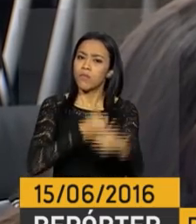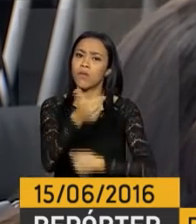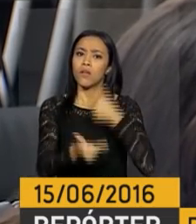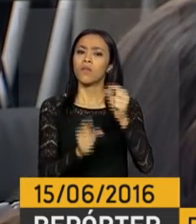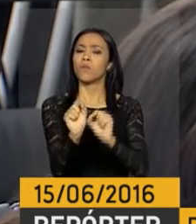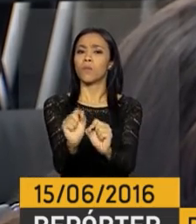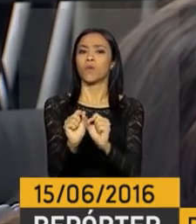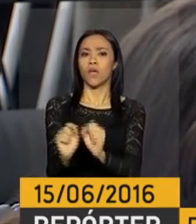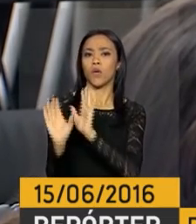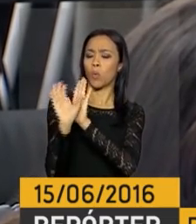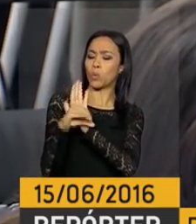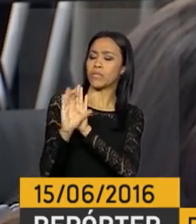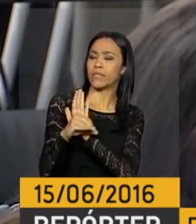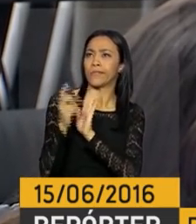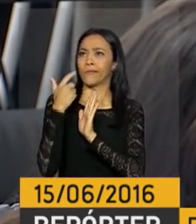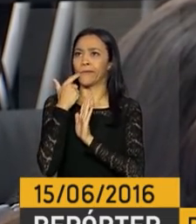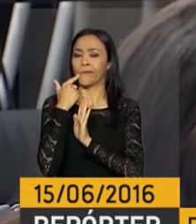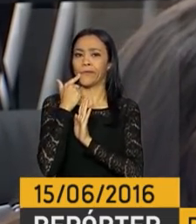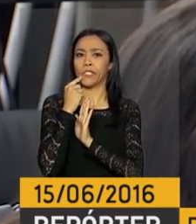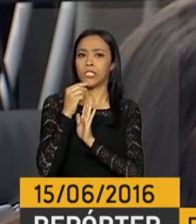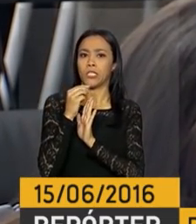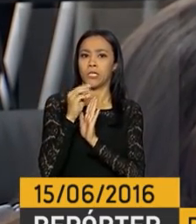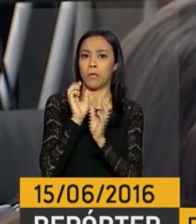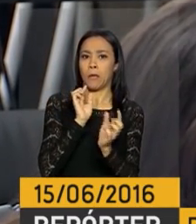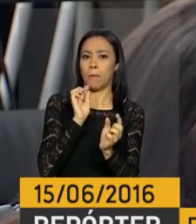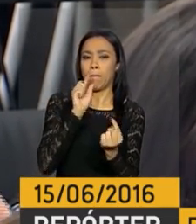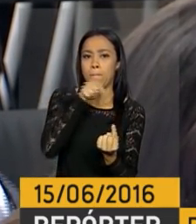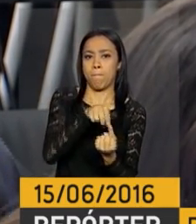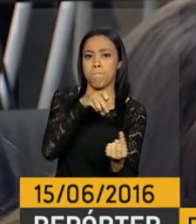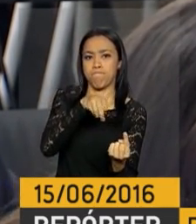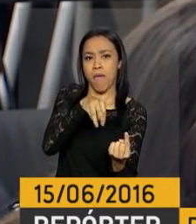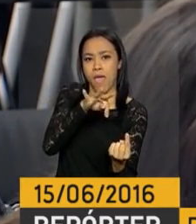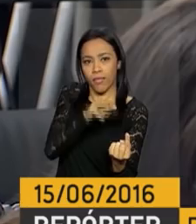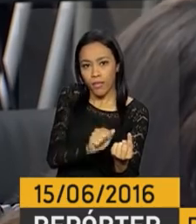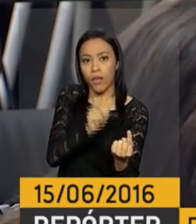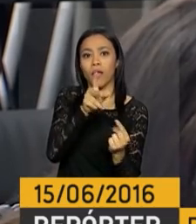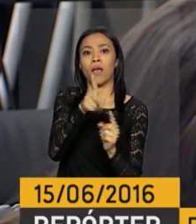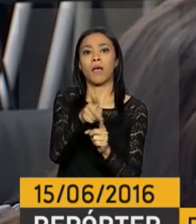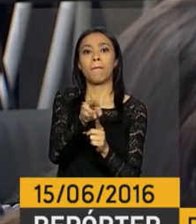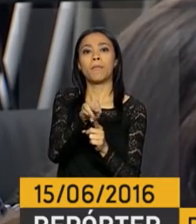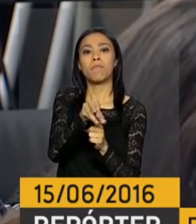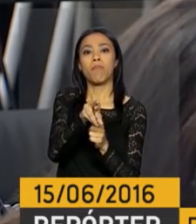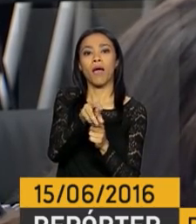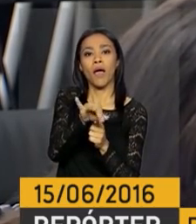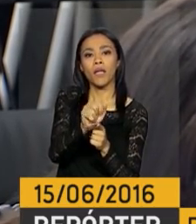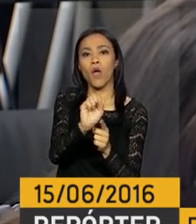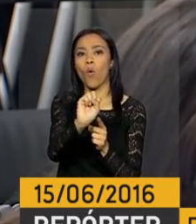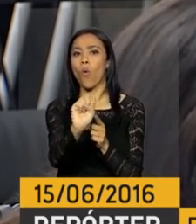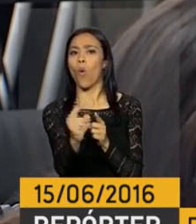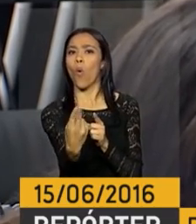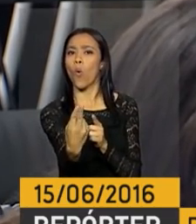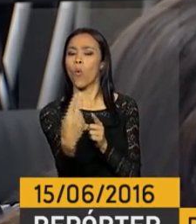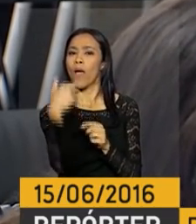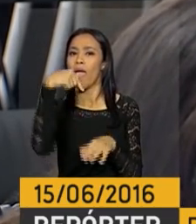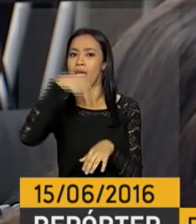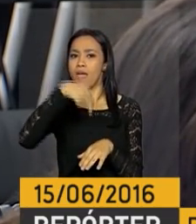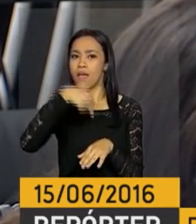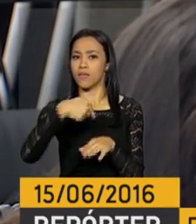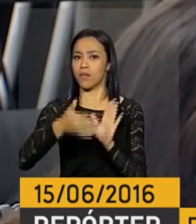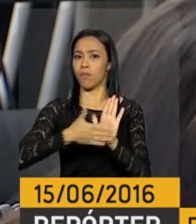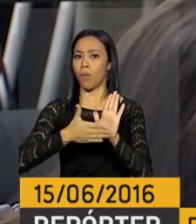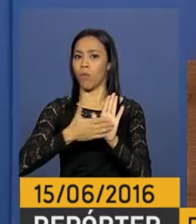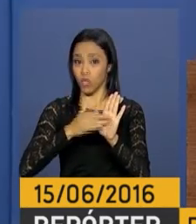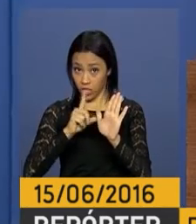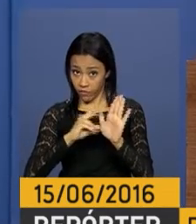conceito de meta fiscal primária ou vai tá tudo definido pelo teto do gasto?